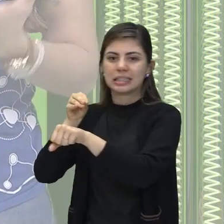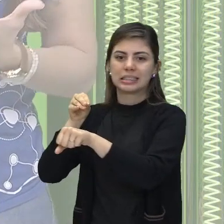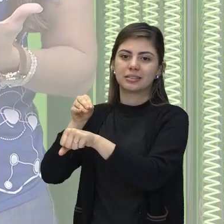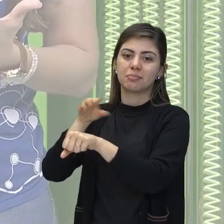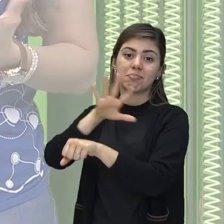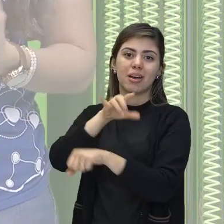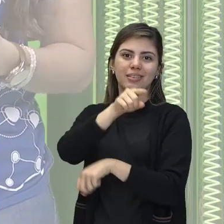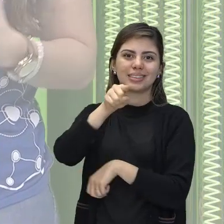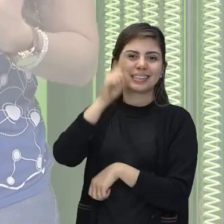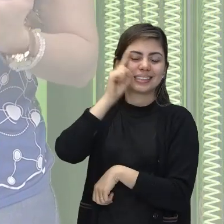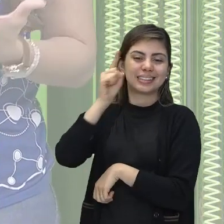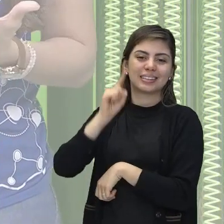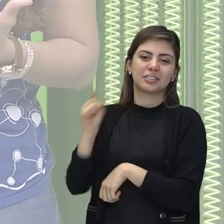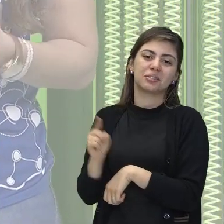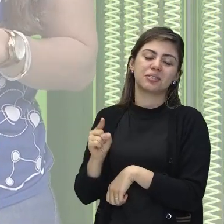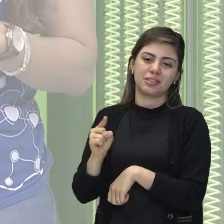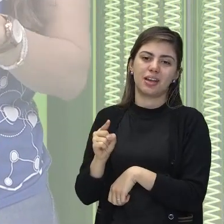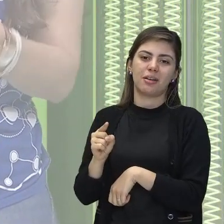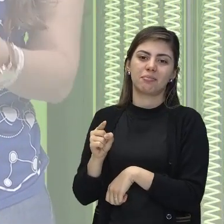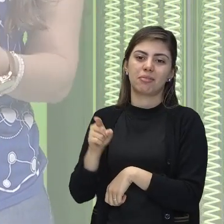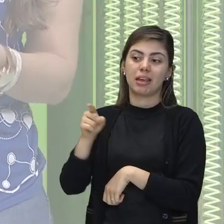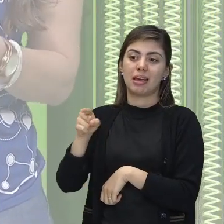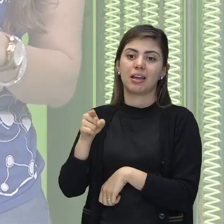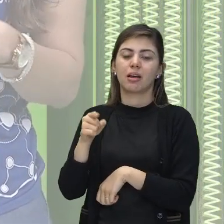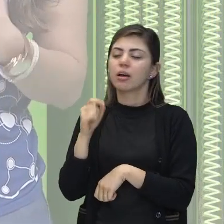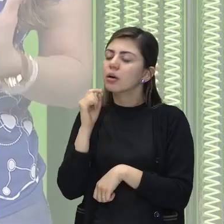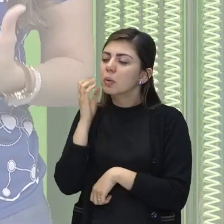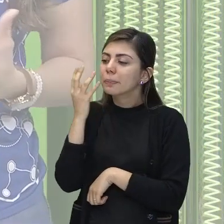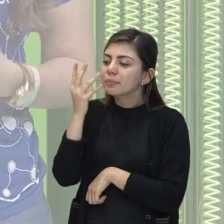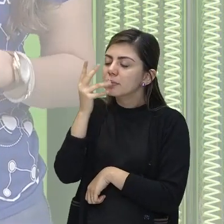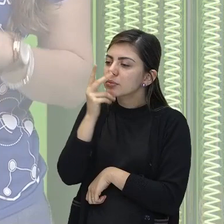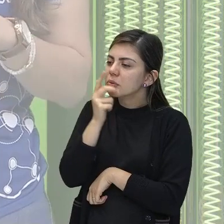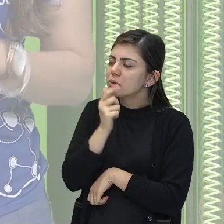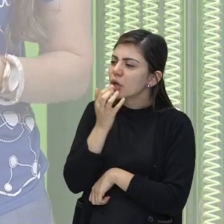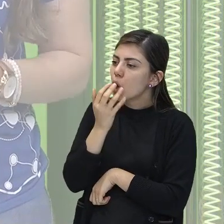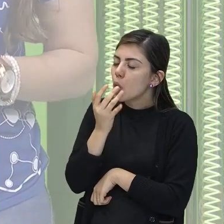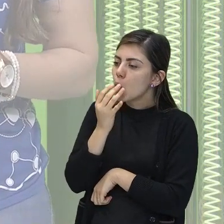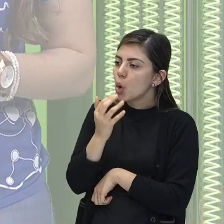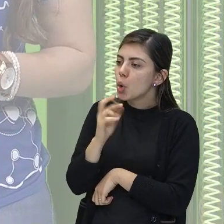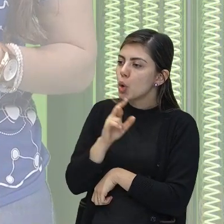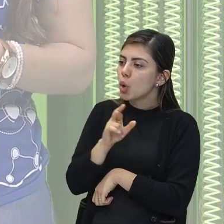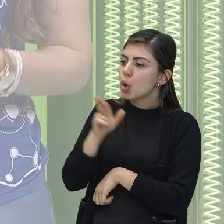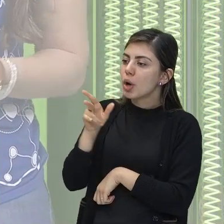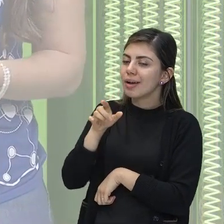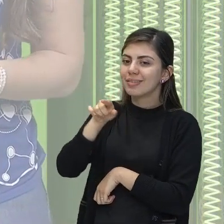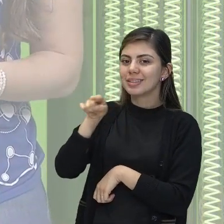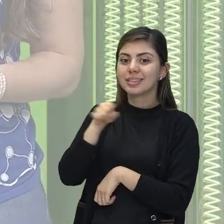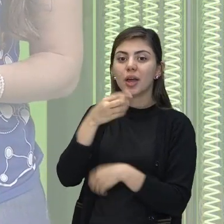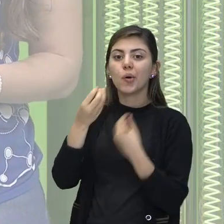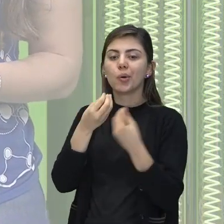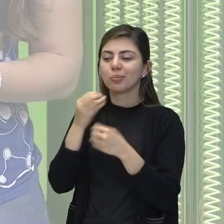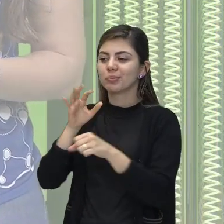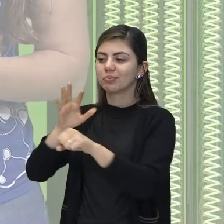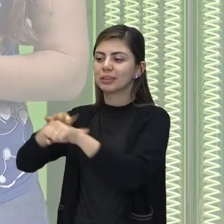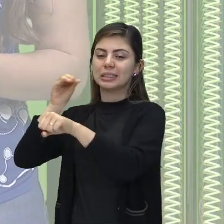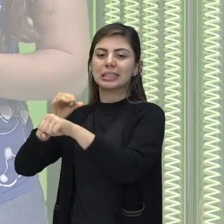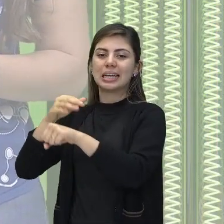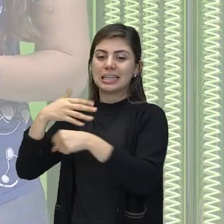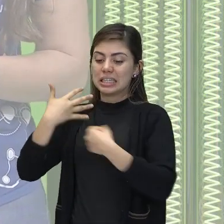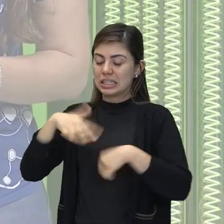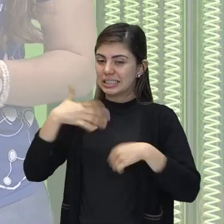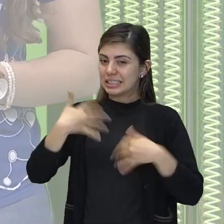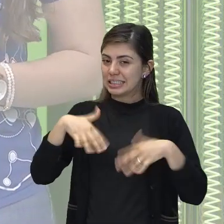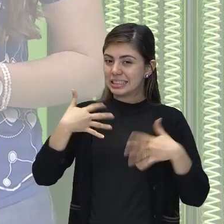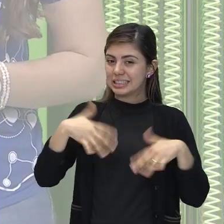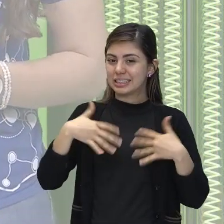sem saber, né? Sem ter conhecimento, vai achar bonito, uma coisa exuberante, toca e aí pode